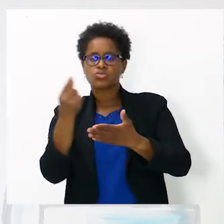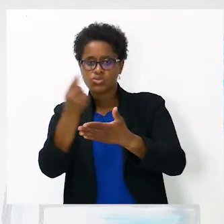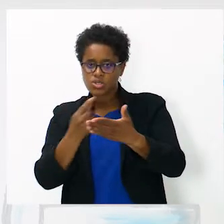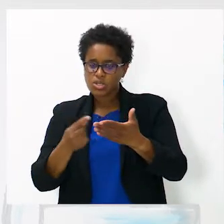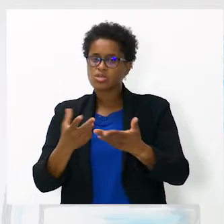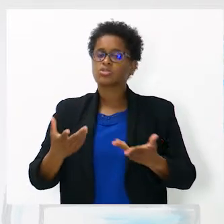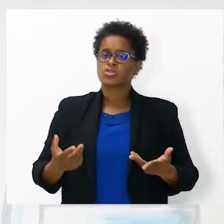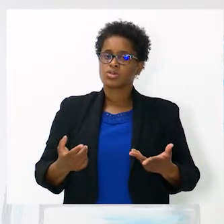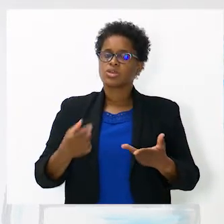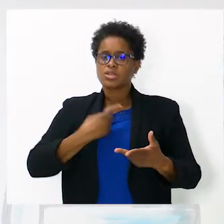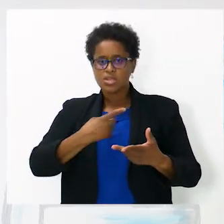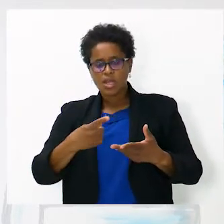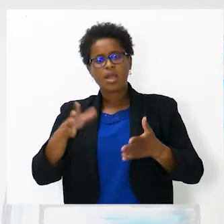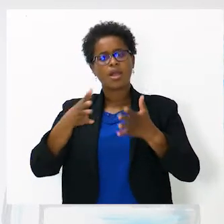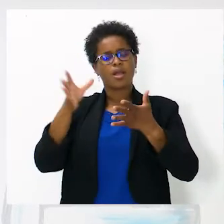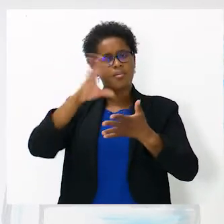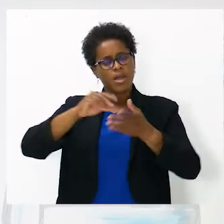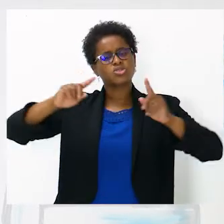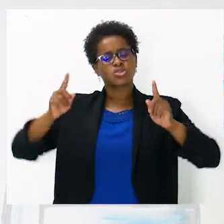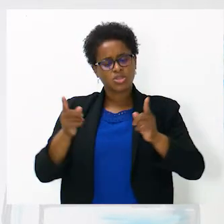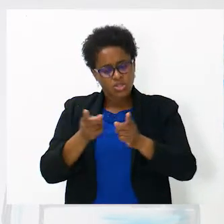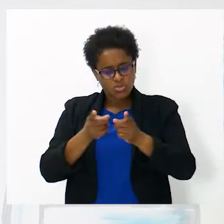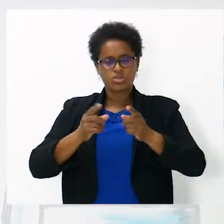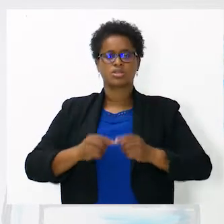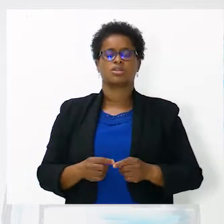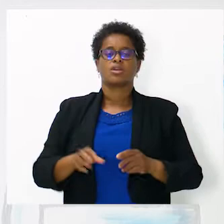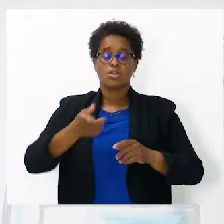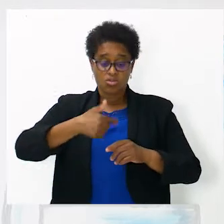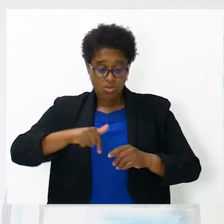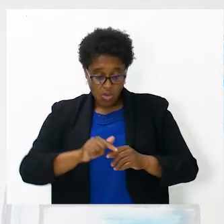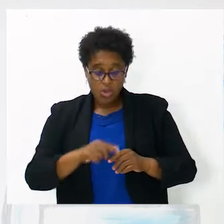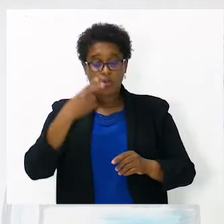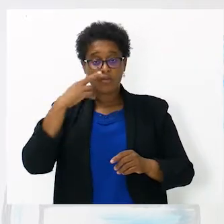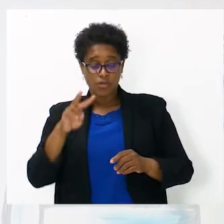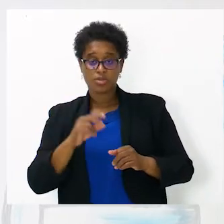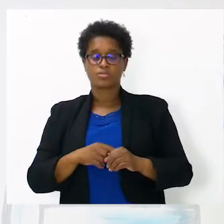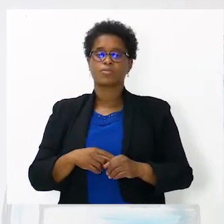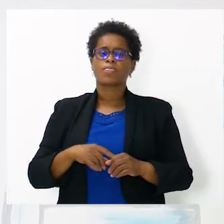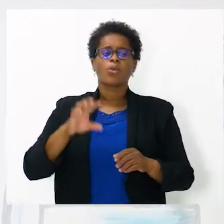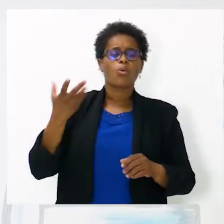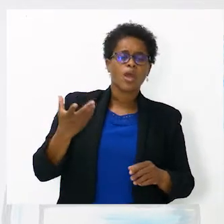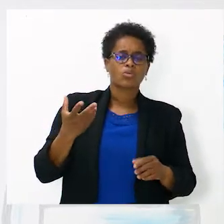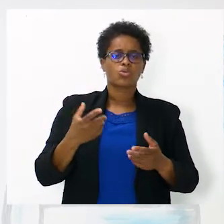desenhos será mais reduzida? Nós vimos que quanto